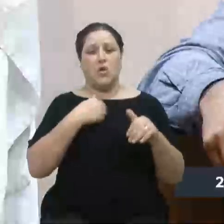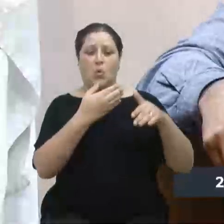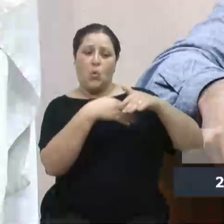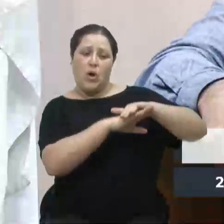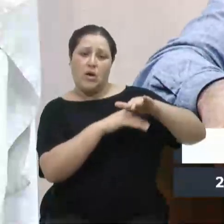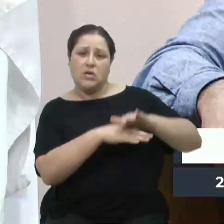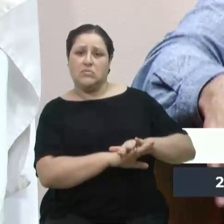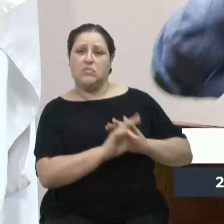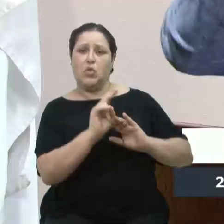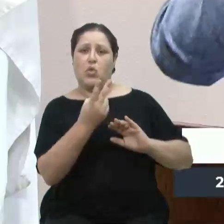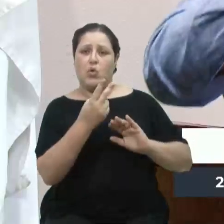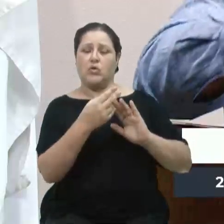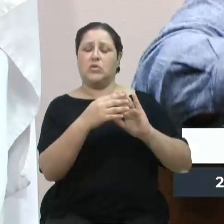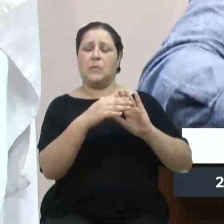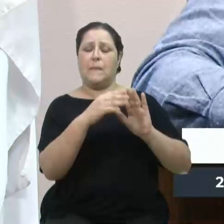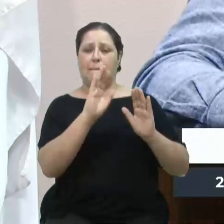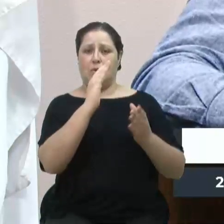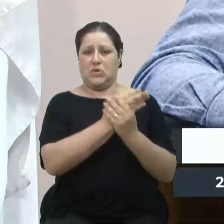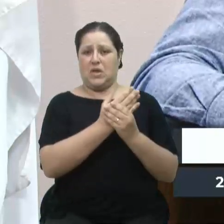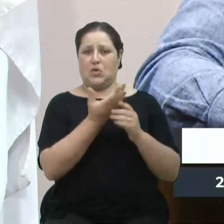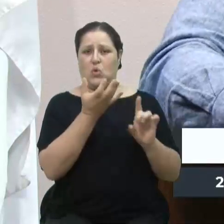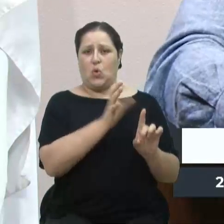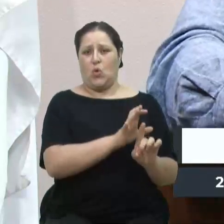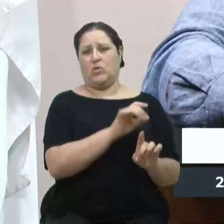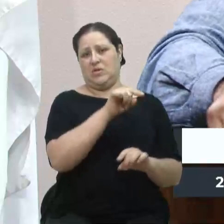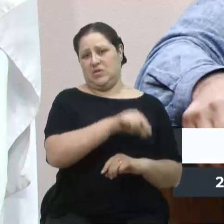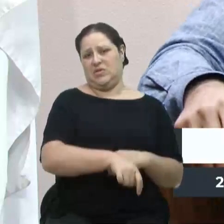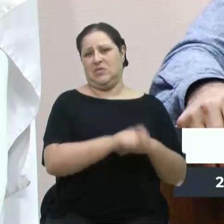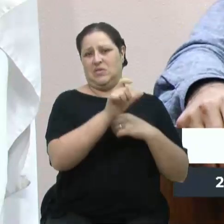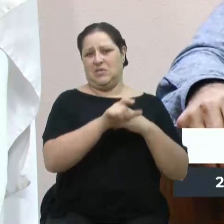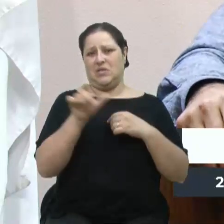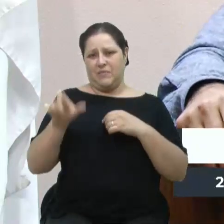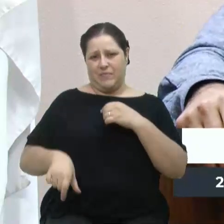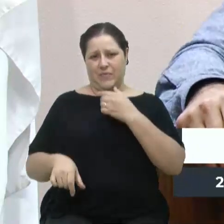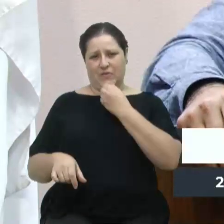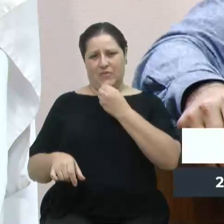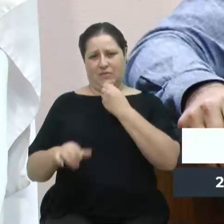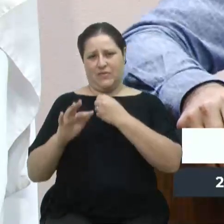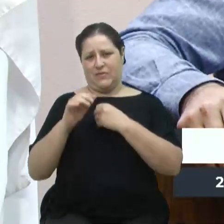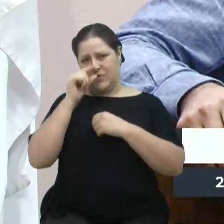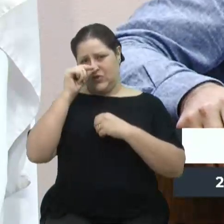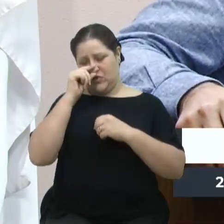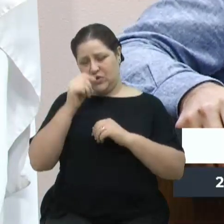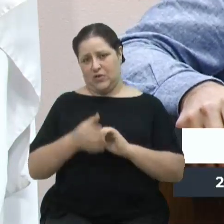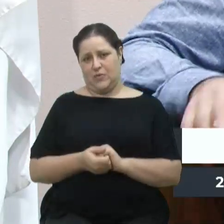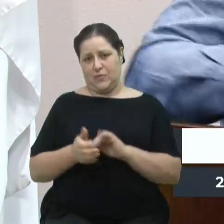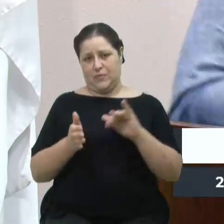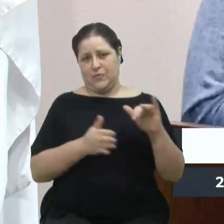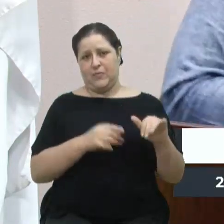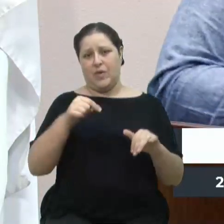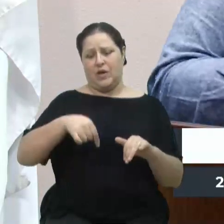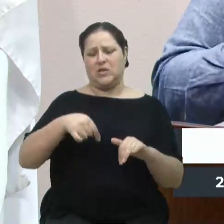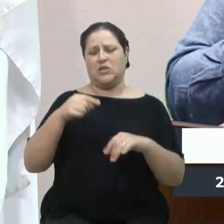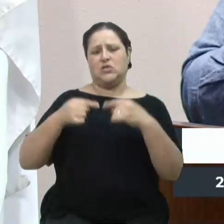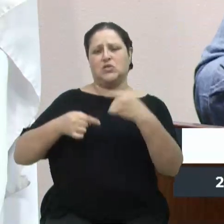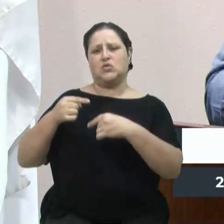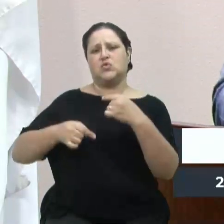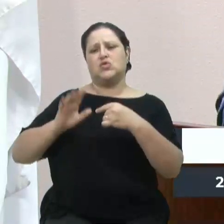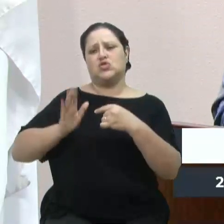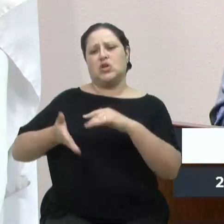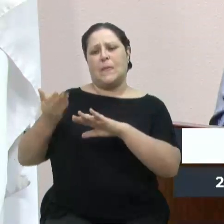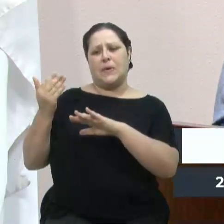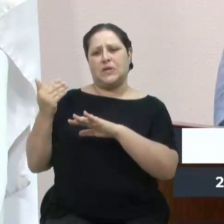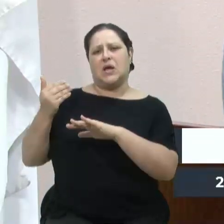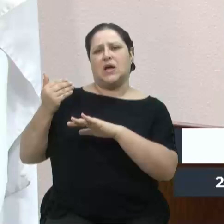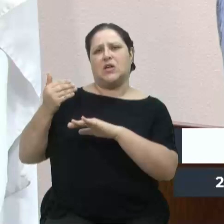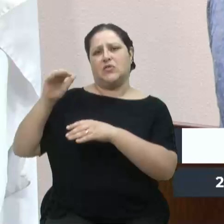vereador Fantinel aqui, de outros casos que vieram. Quando a gente discute aqui que nós já votamos, ou seja, votamos a admissibilidade